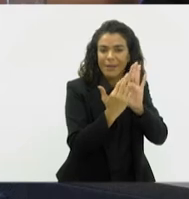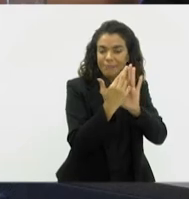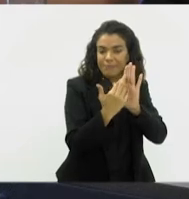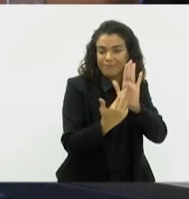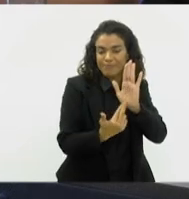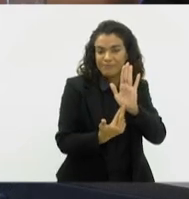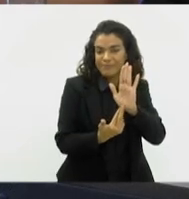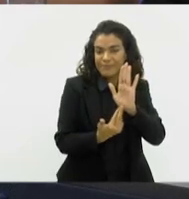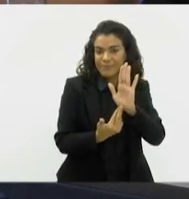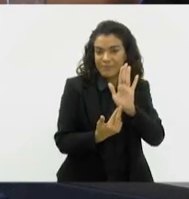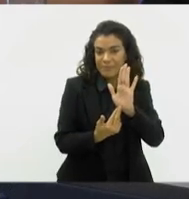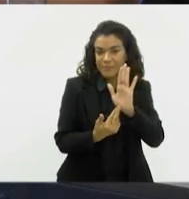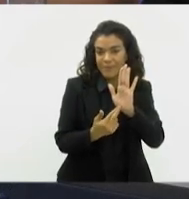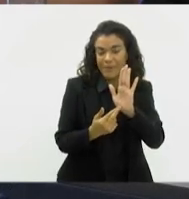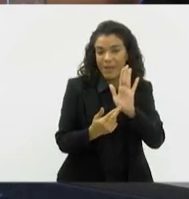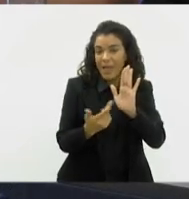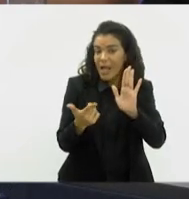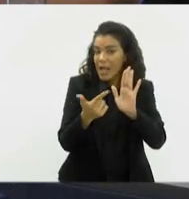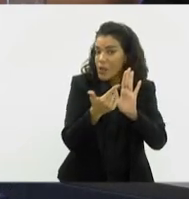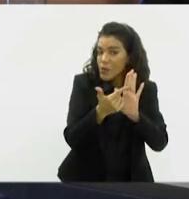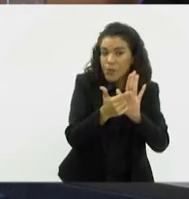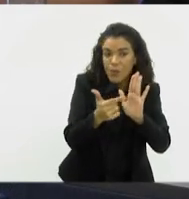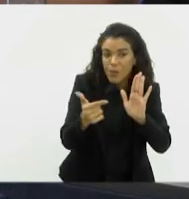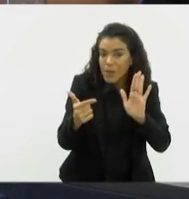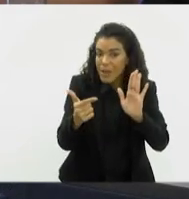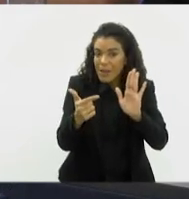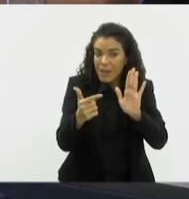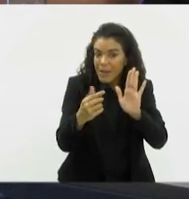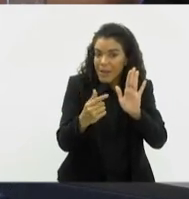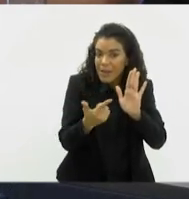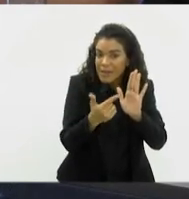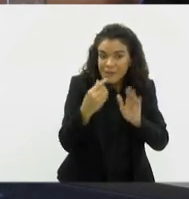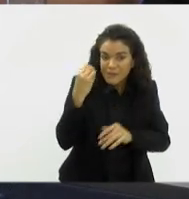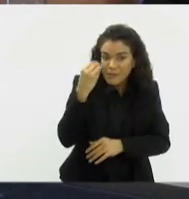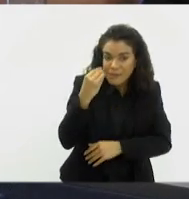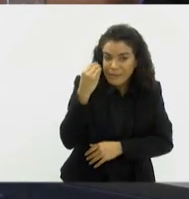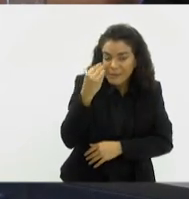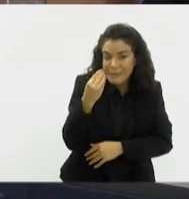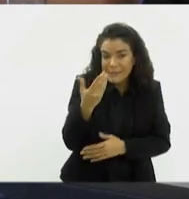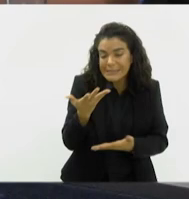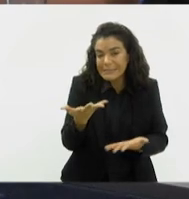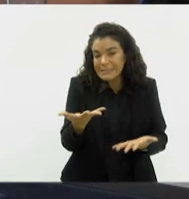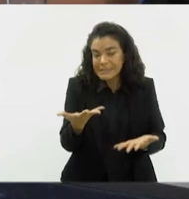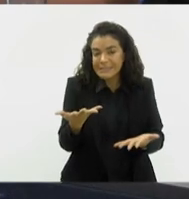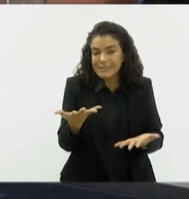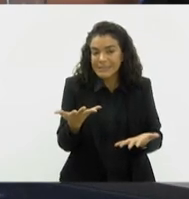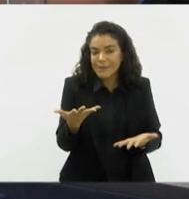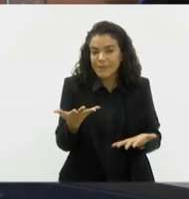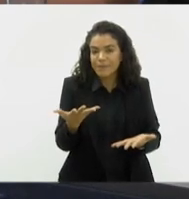caso, sem que ela cumpra os requisitos, a impede de participar deste processo. E aí não é uma questão,